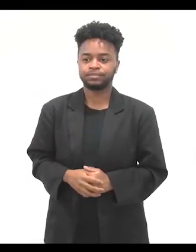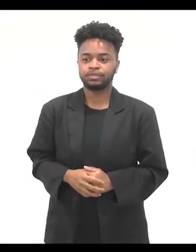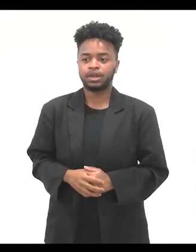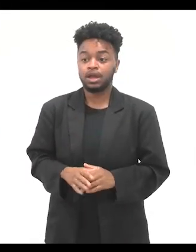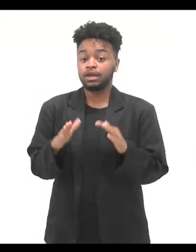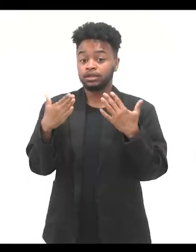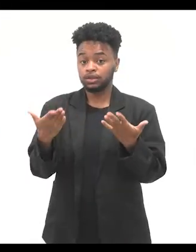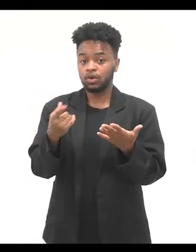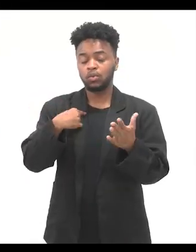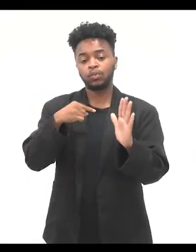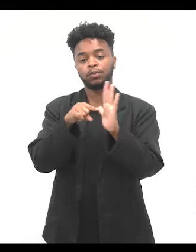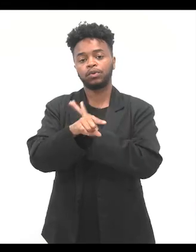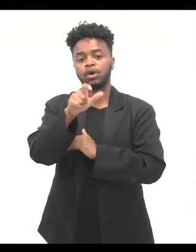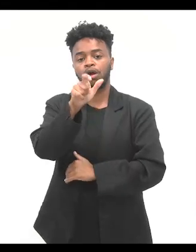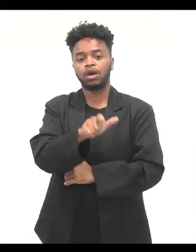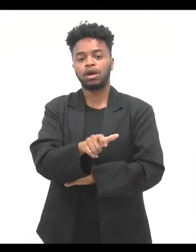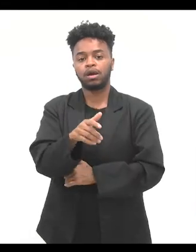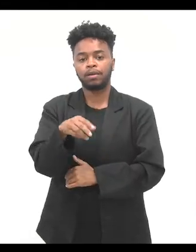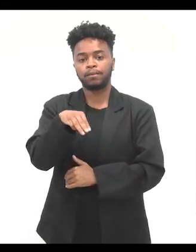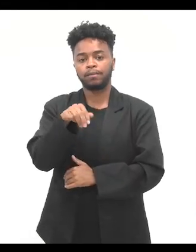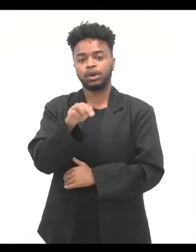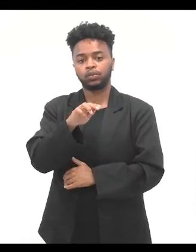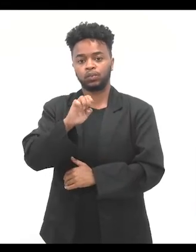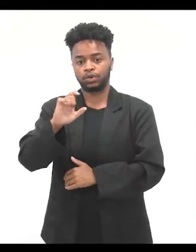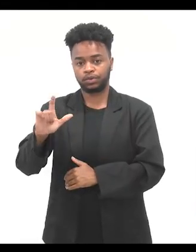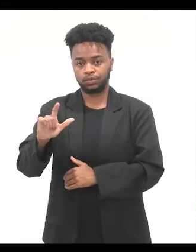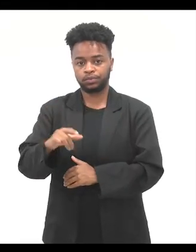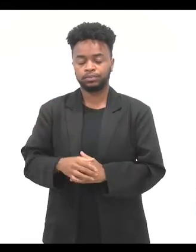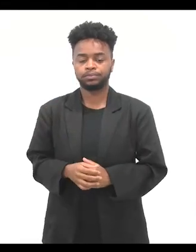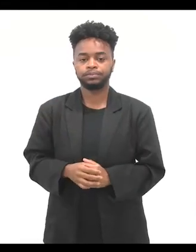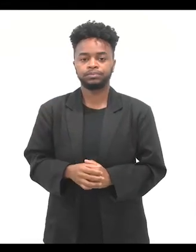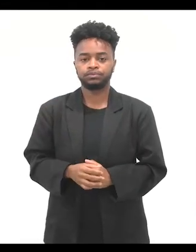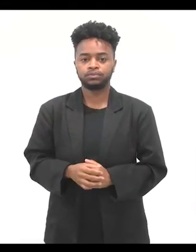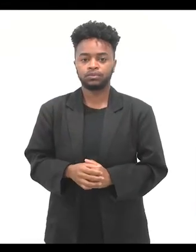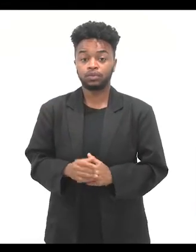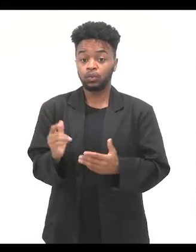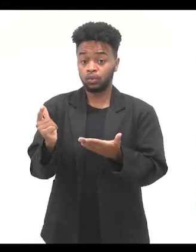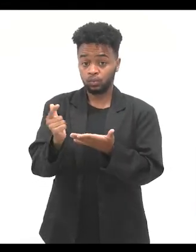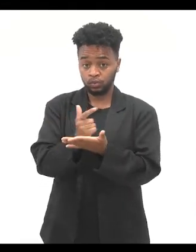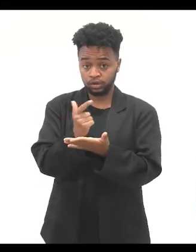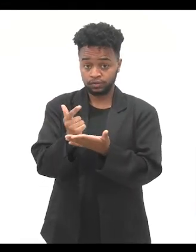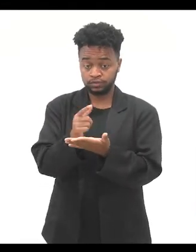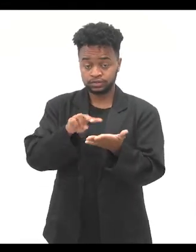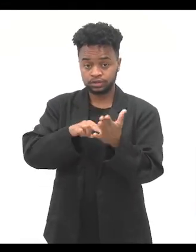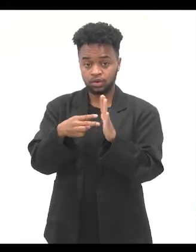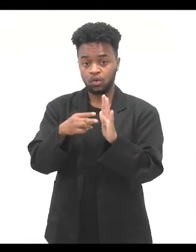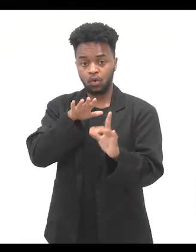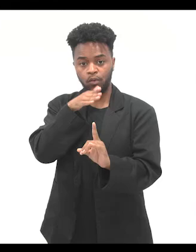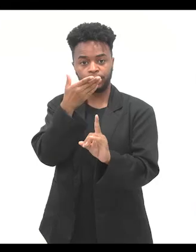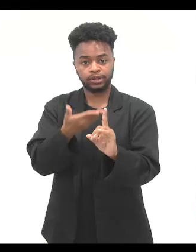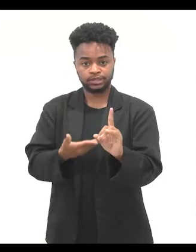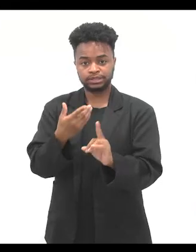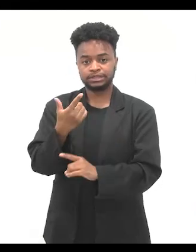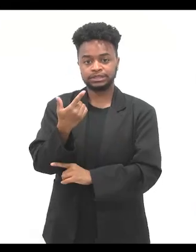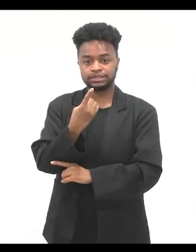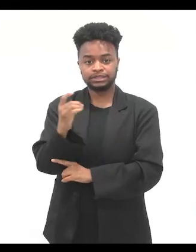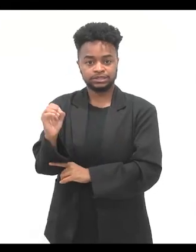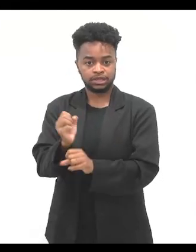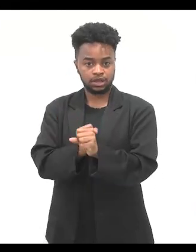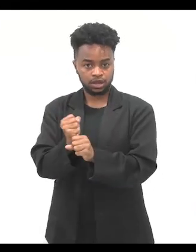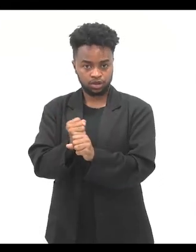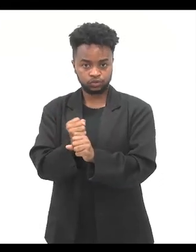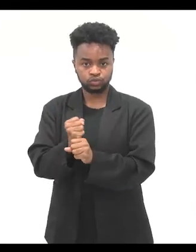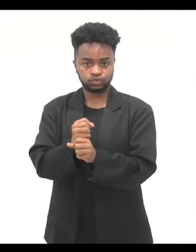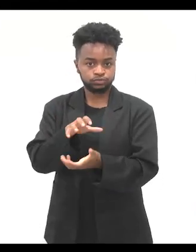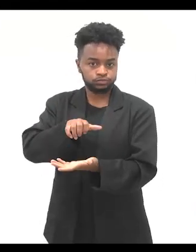pouquinho o Manuel. Manuel, o livro também é uma homenagem aos 100 anos da colônia Z13 de